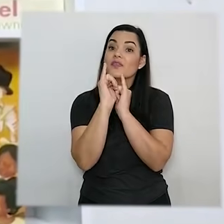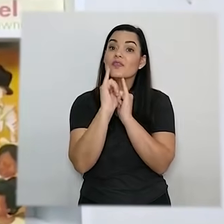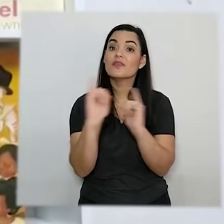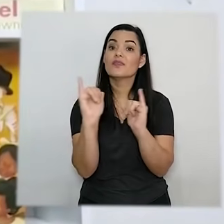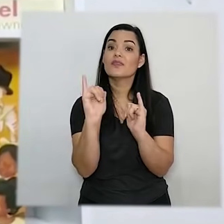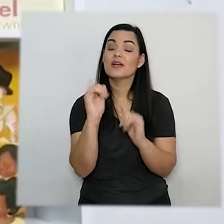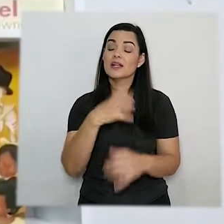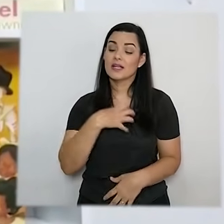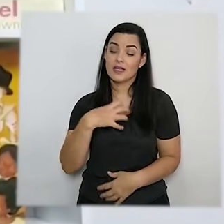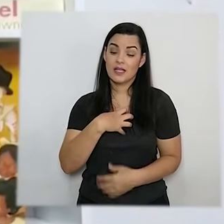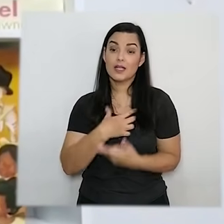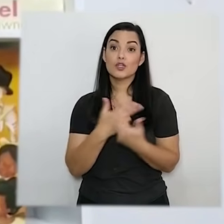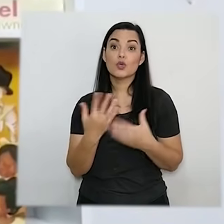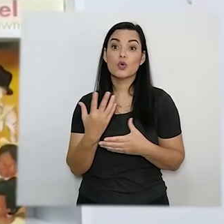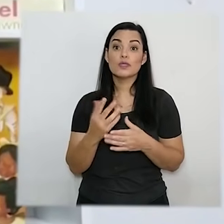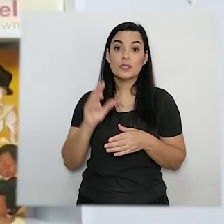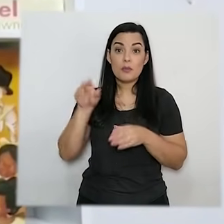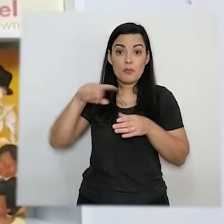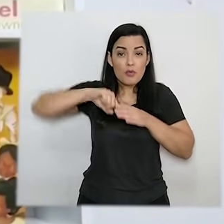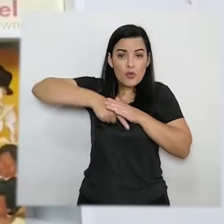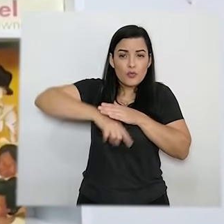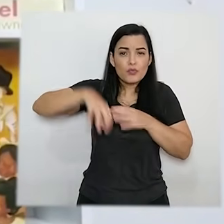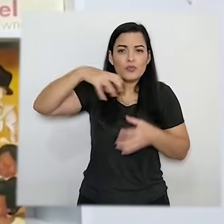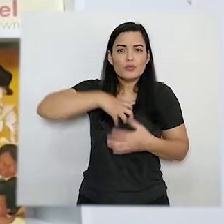aqui dentro da gente.